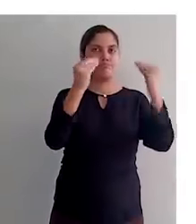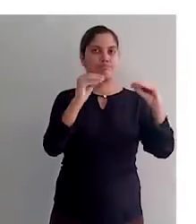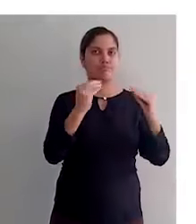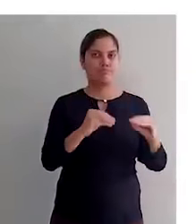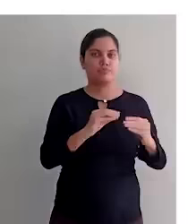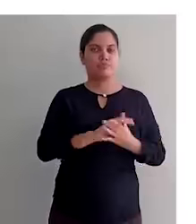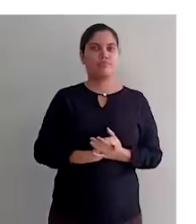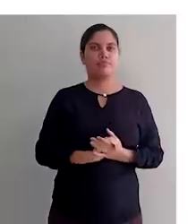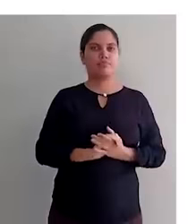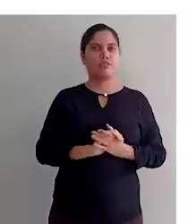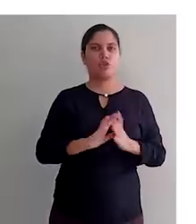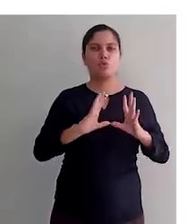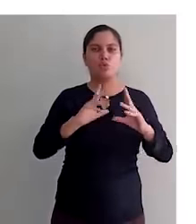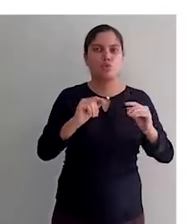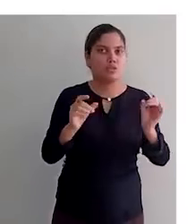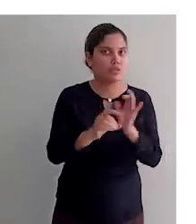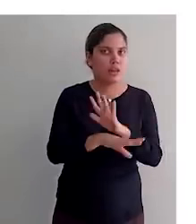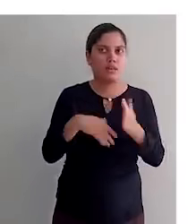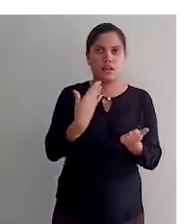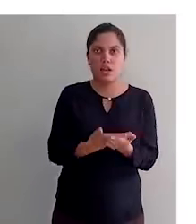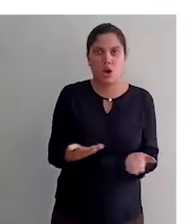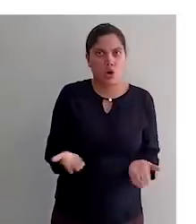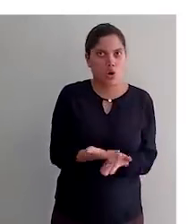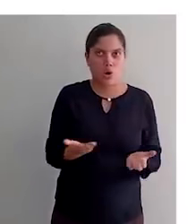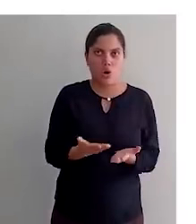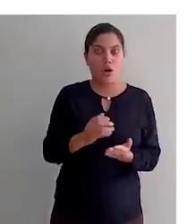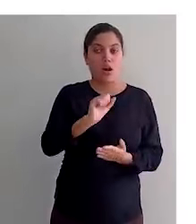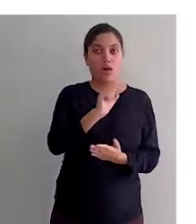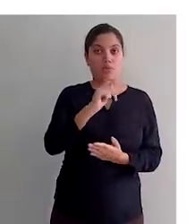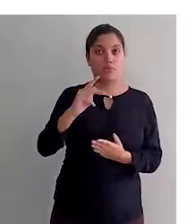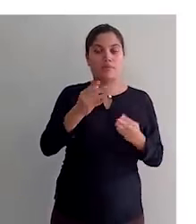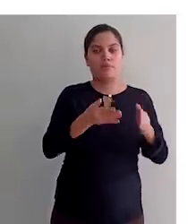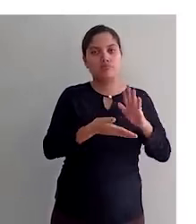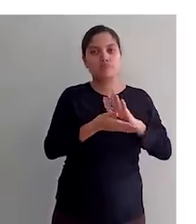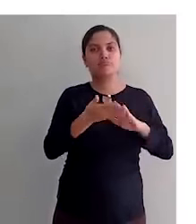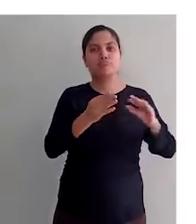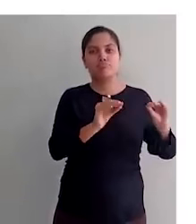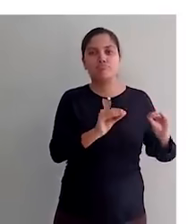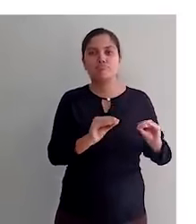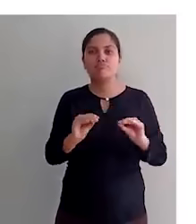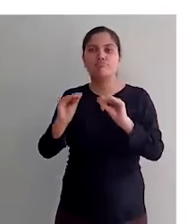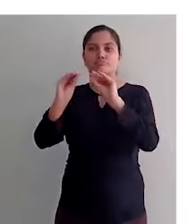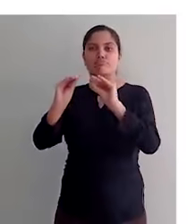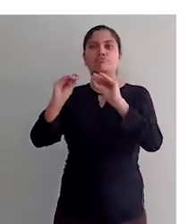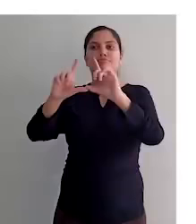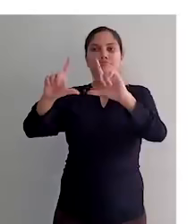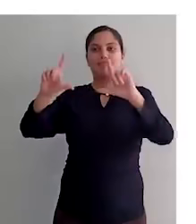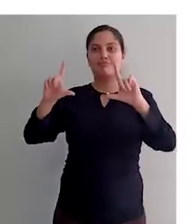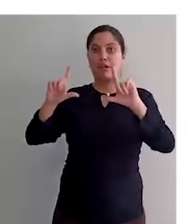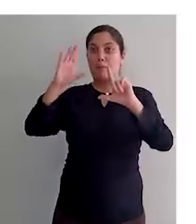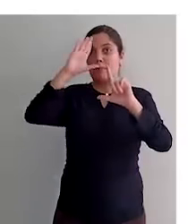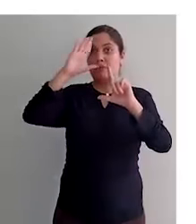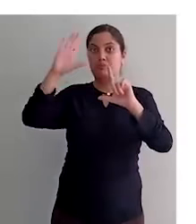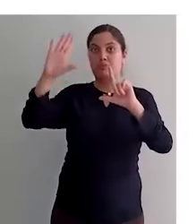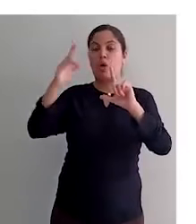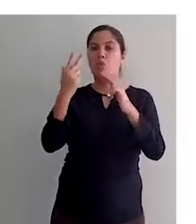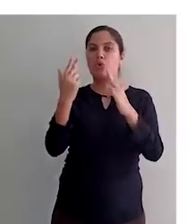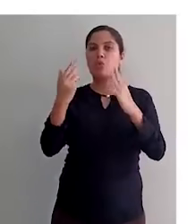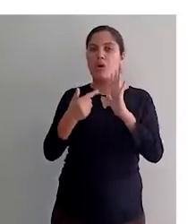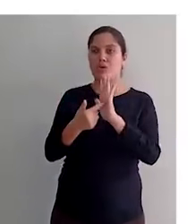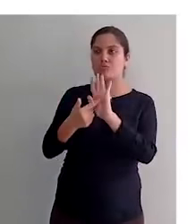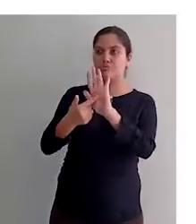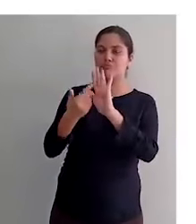Tudo certo até aqui. O aplicativo vai te levar para a página principal, como na imagem ao lado.